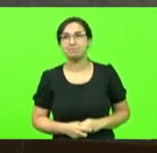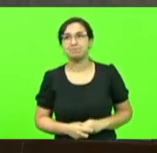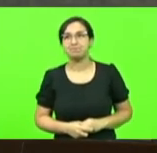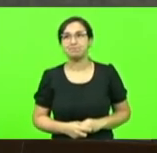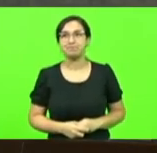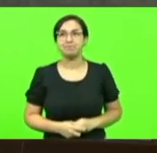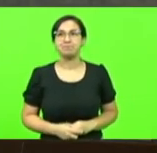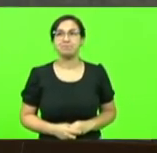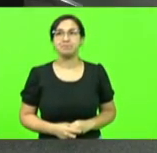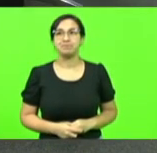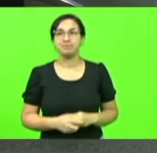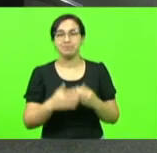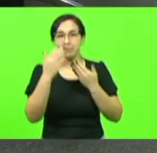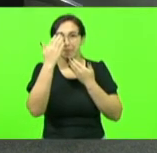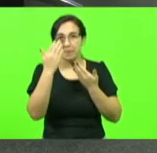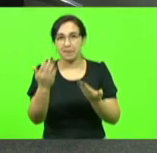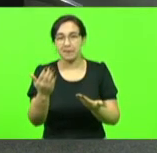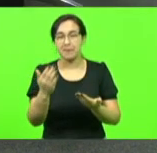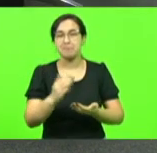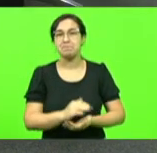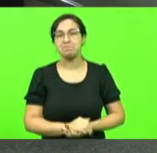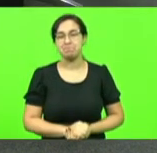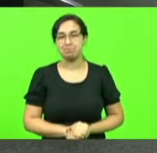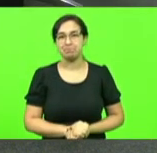Muito obrigado,